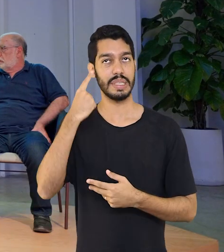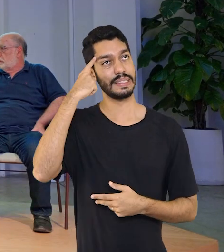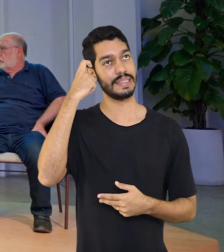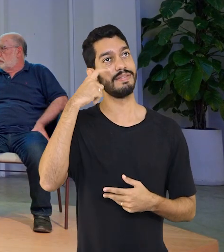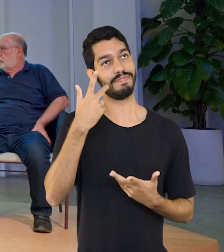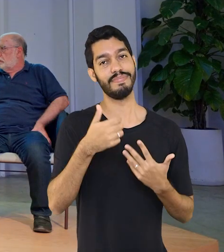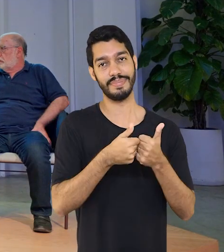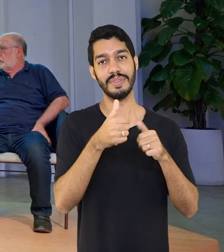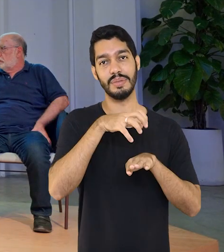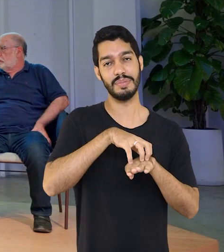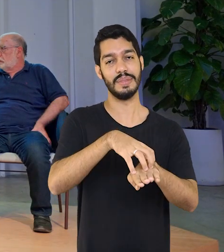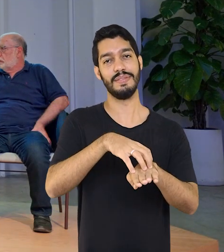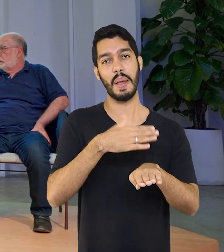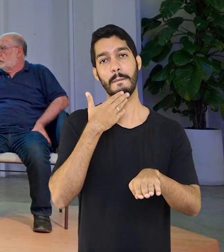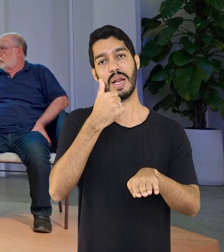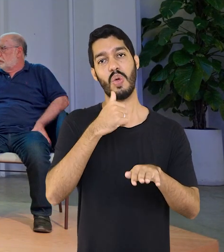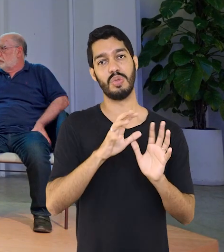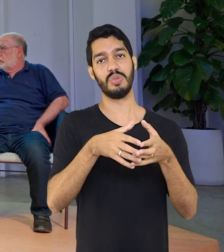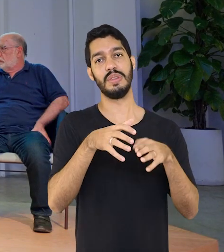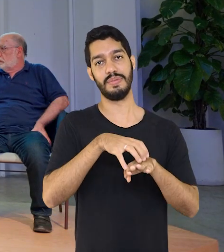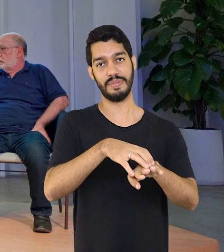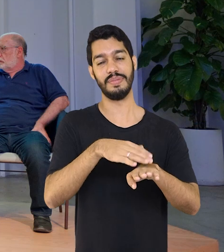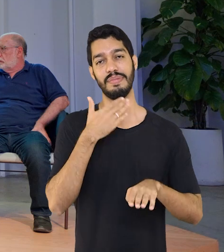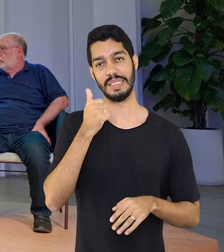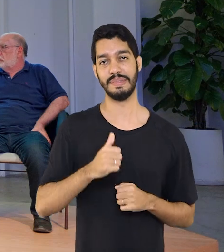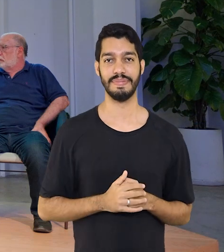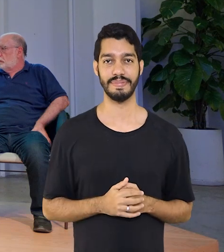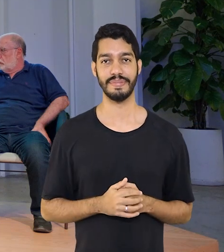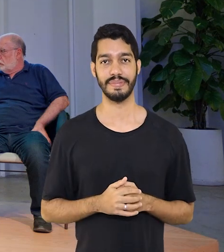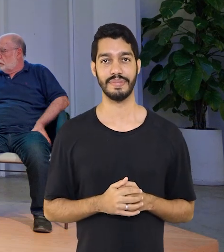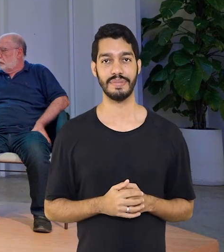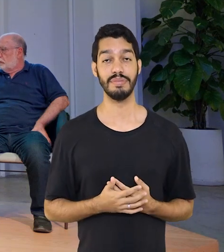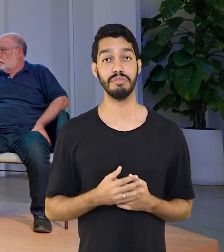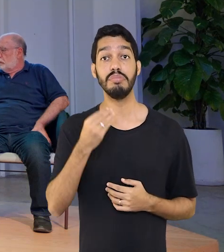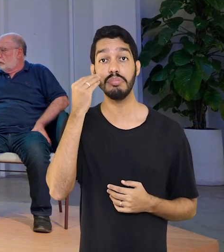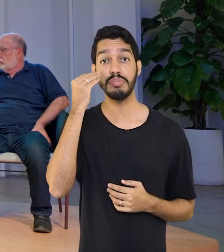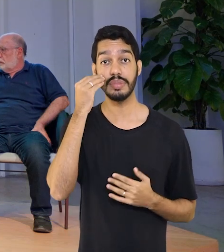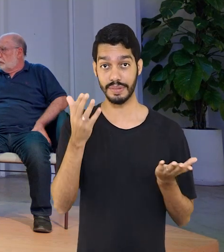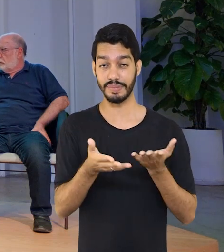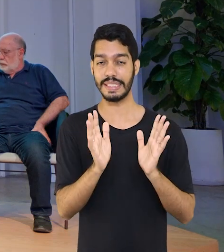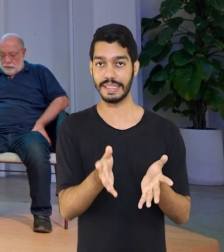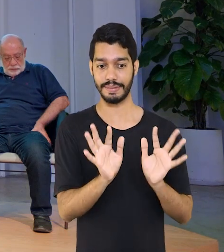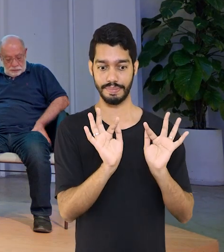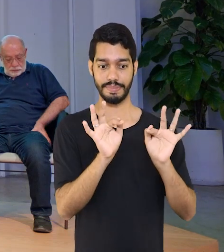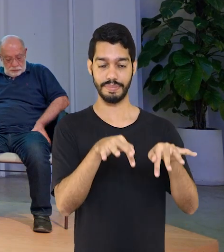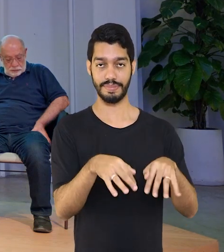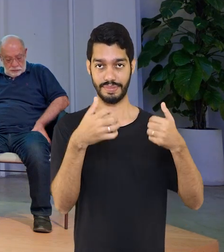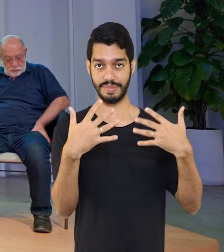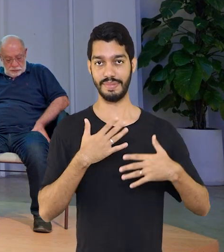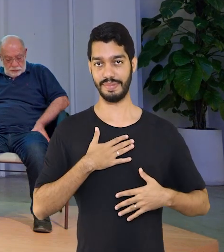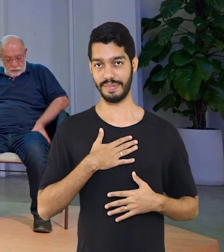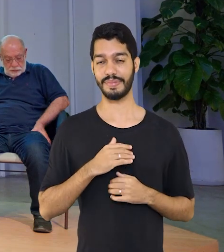a aposta tem que ser o transporte público coletivo. E tentando agora já ir para